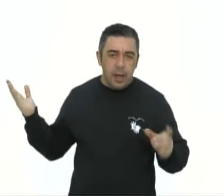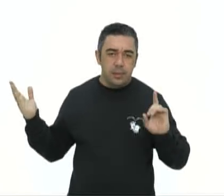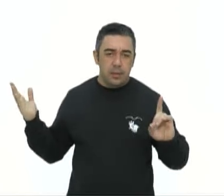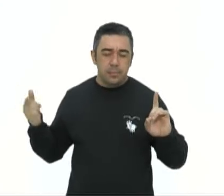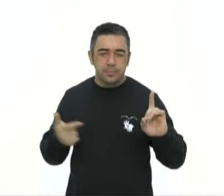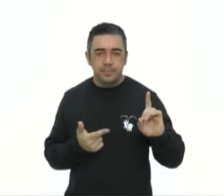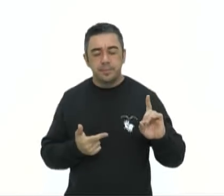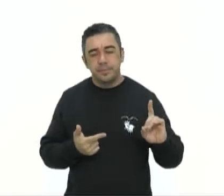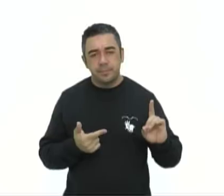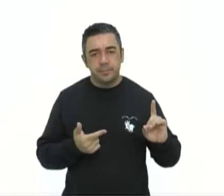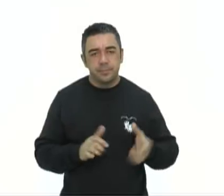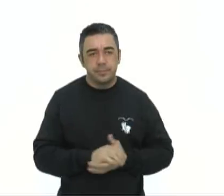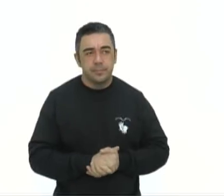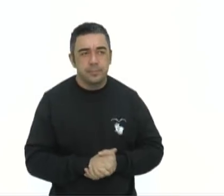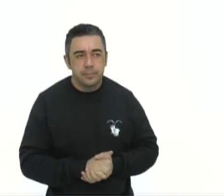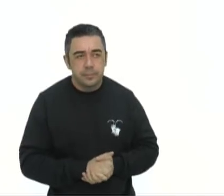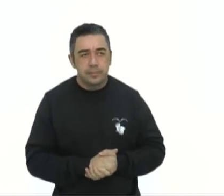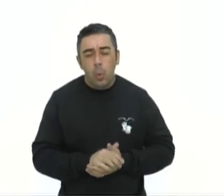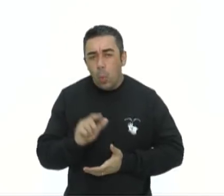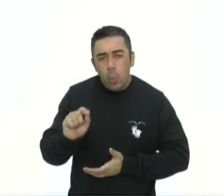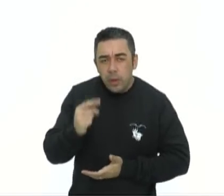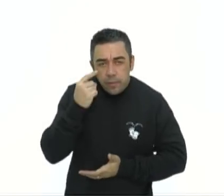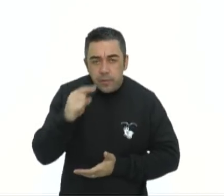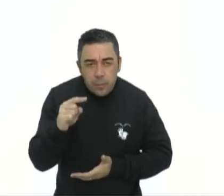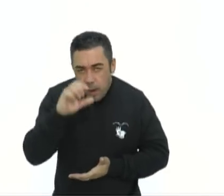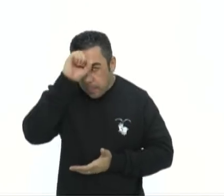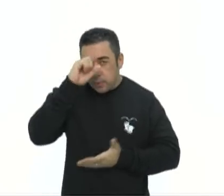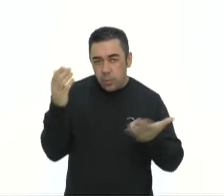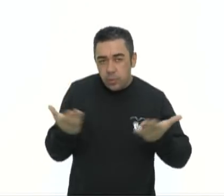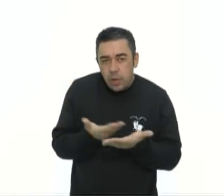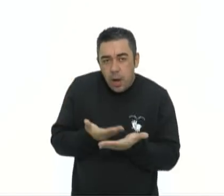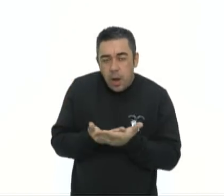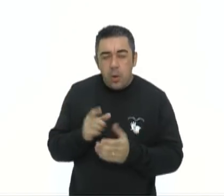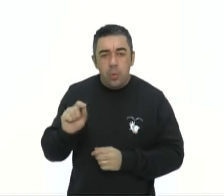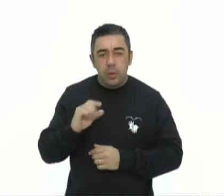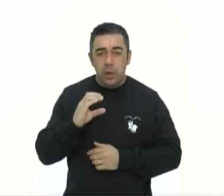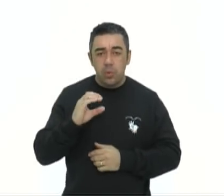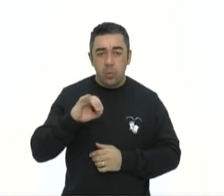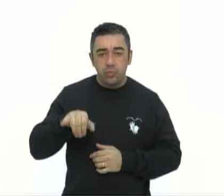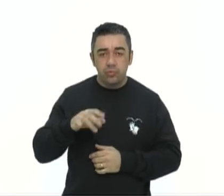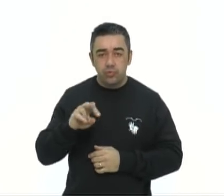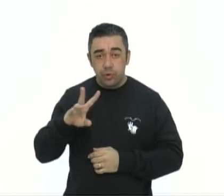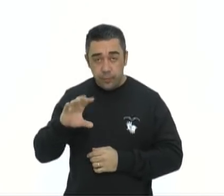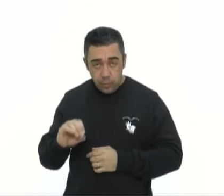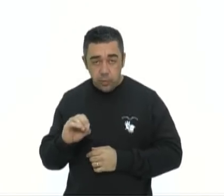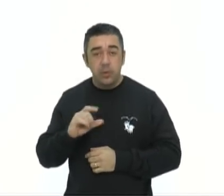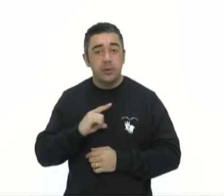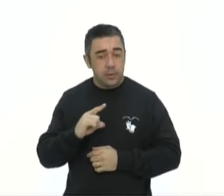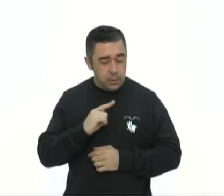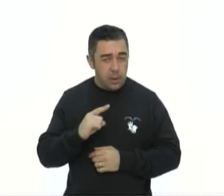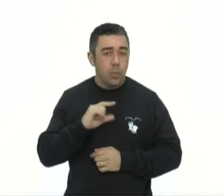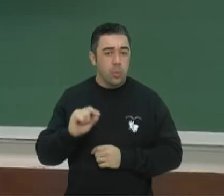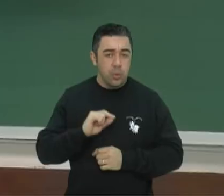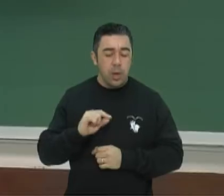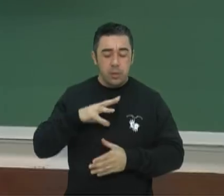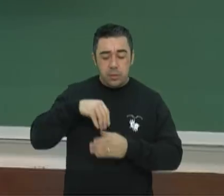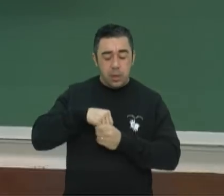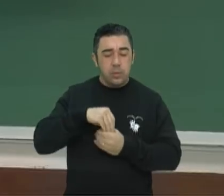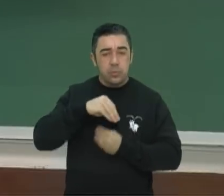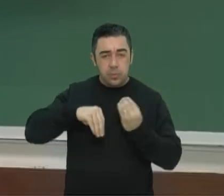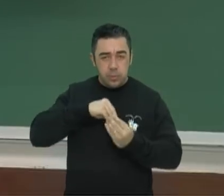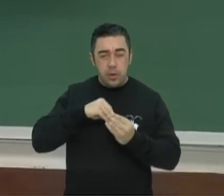D. Tranquilo? O que vimos na aula de hoje? O tecido conjuntivo possui uma grande quantidade de